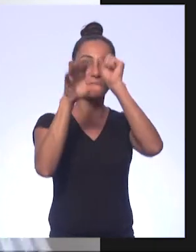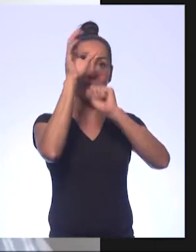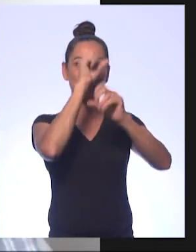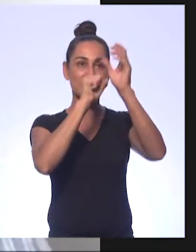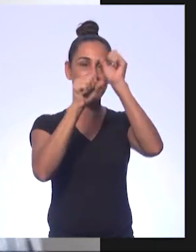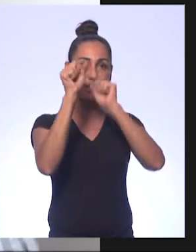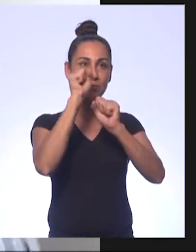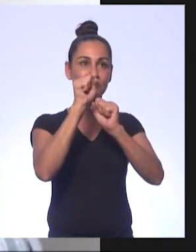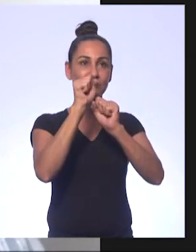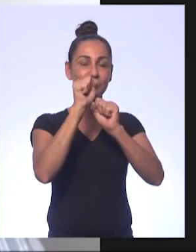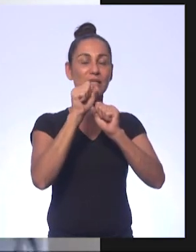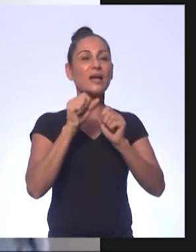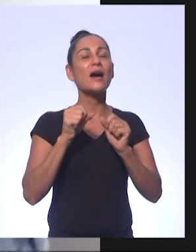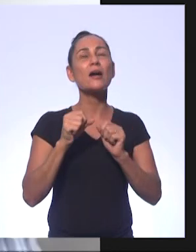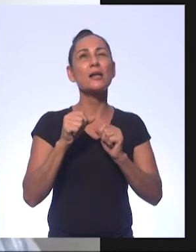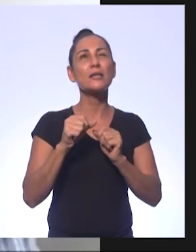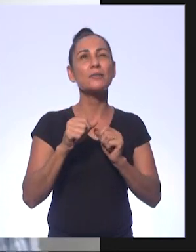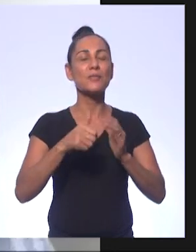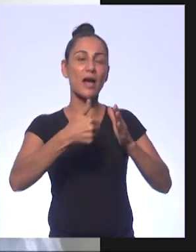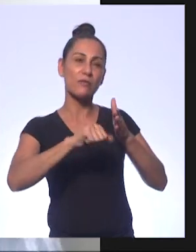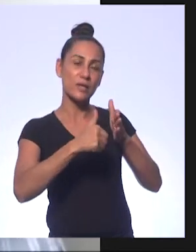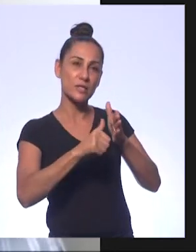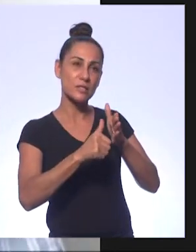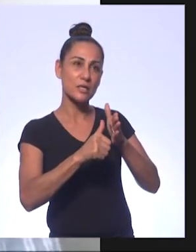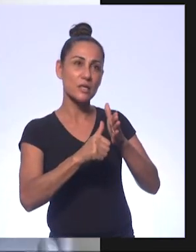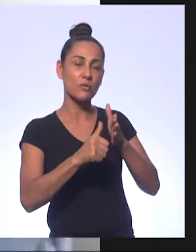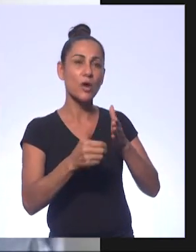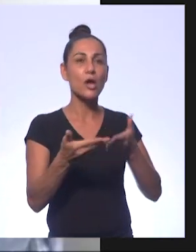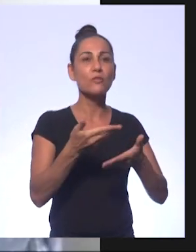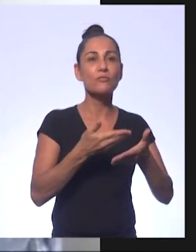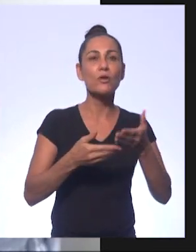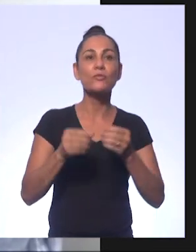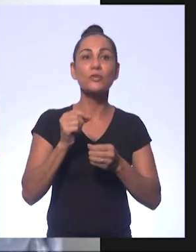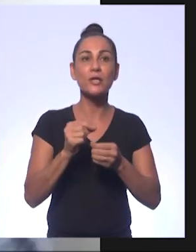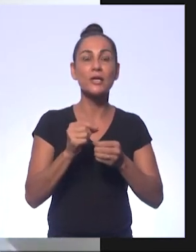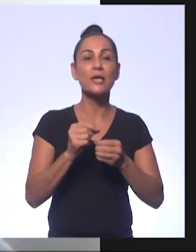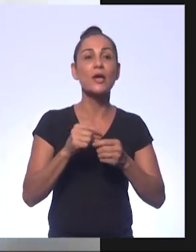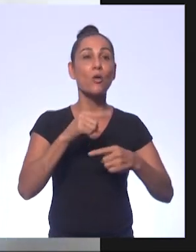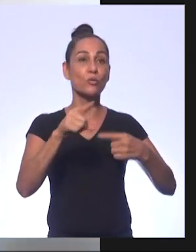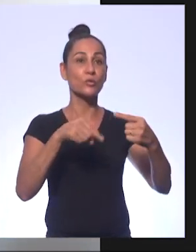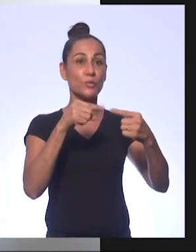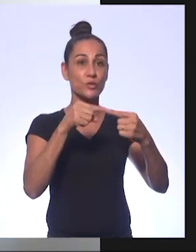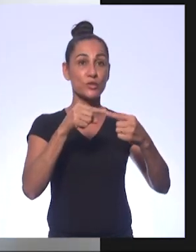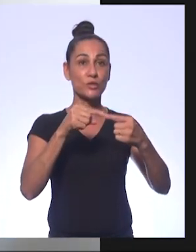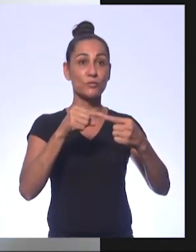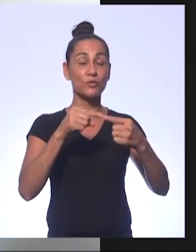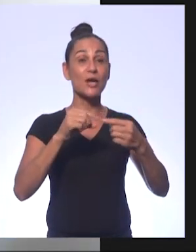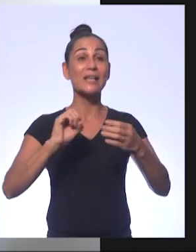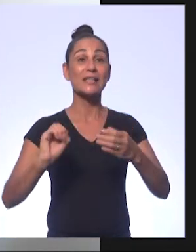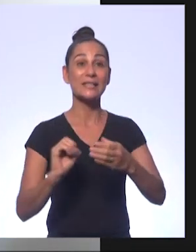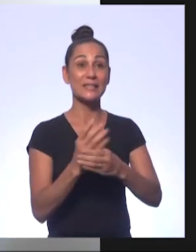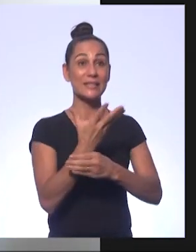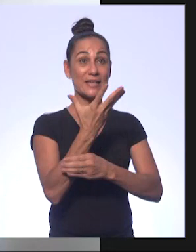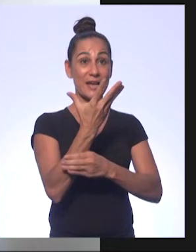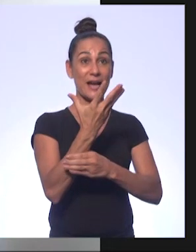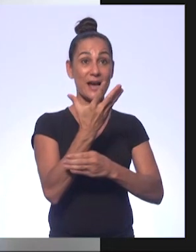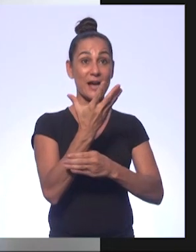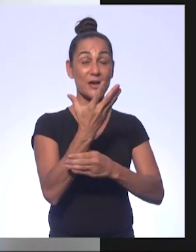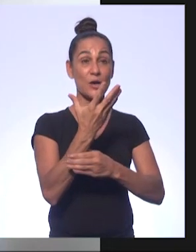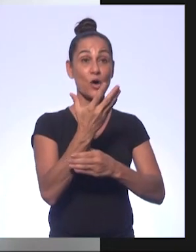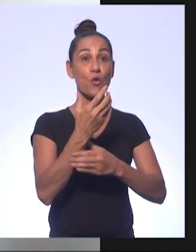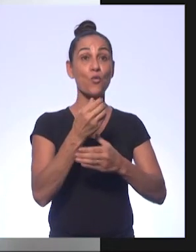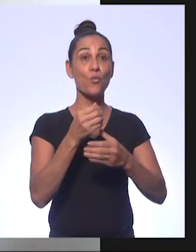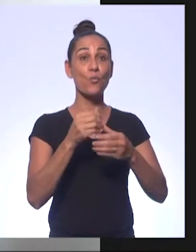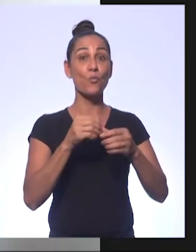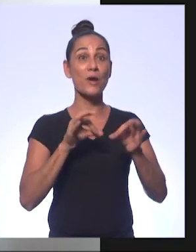fala, avaliação envolve você definir o objetivo, criar um instrumento avaliativo